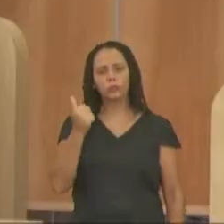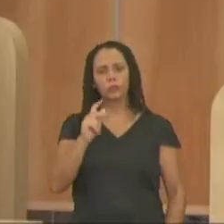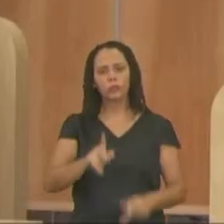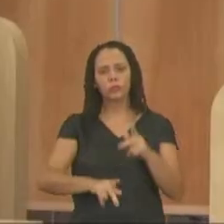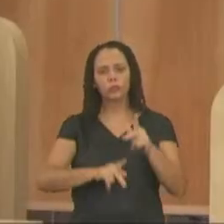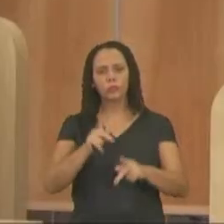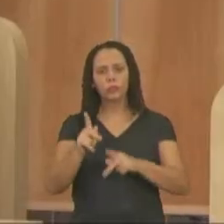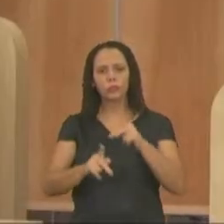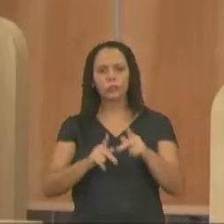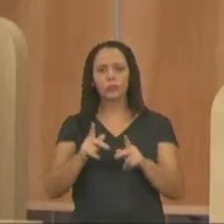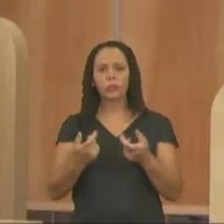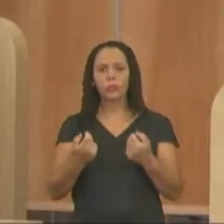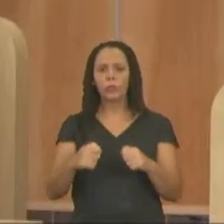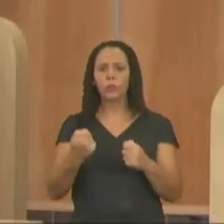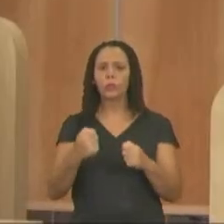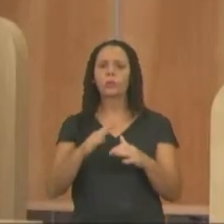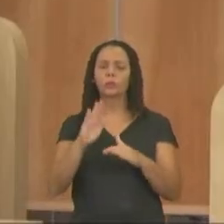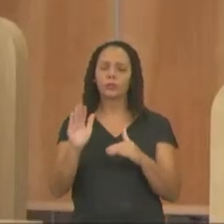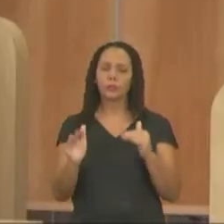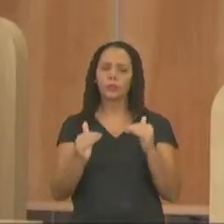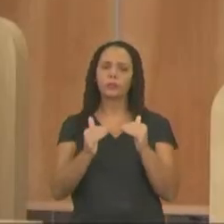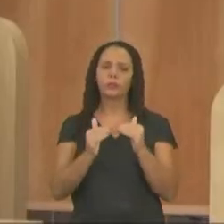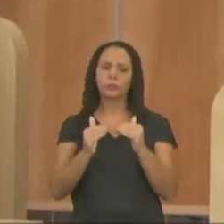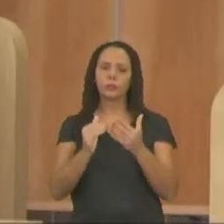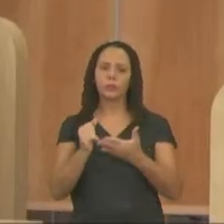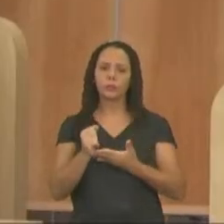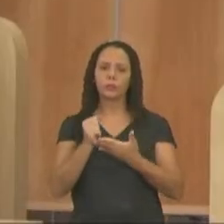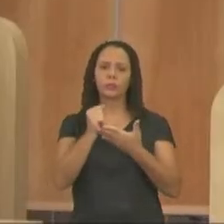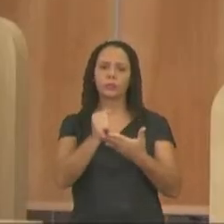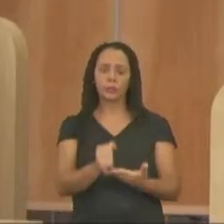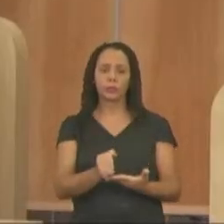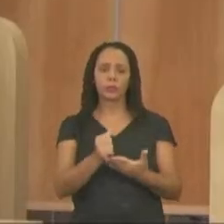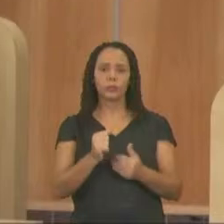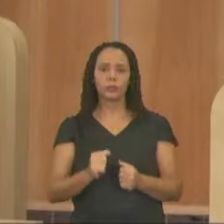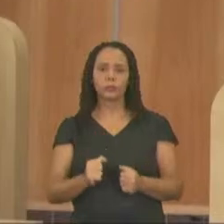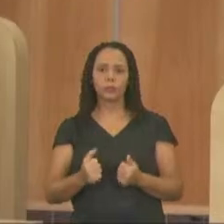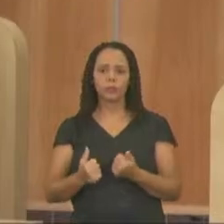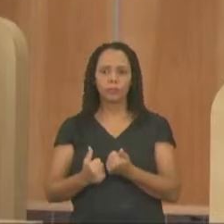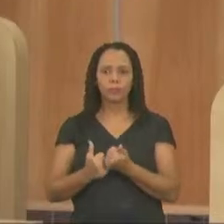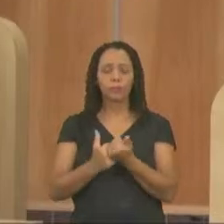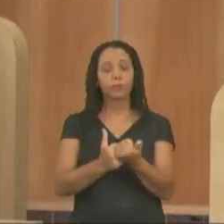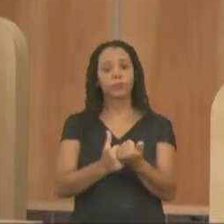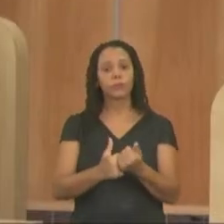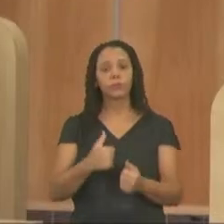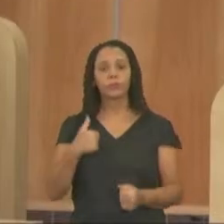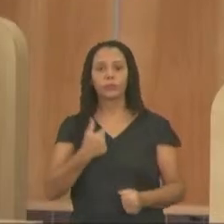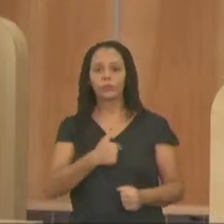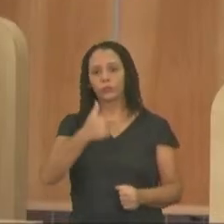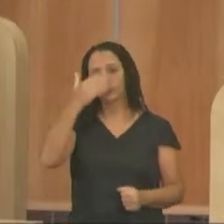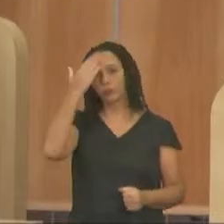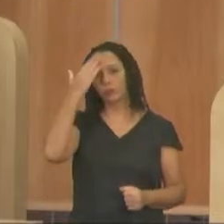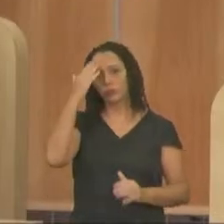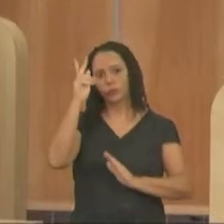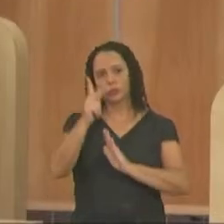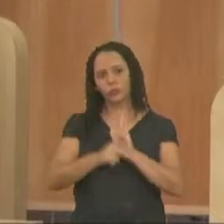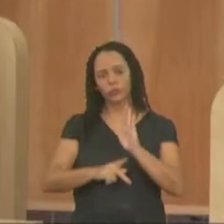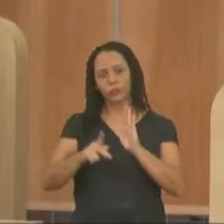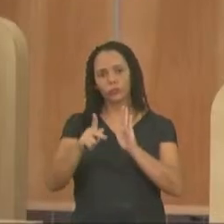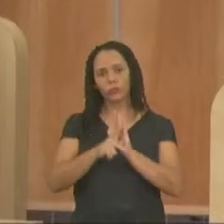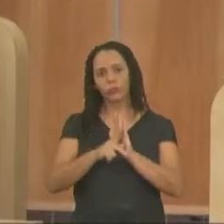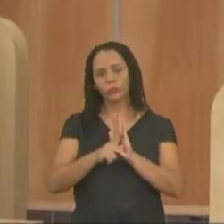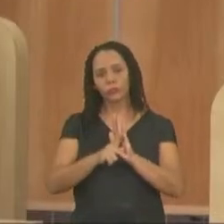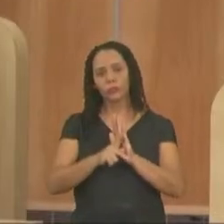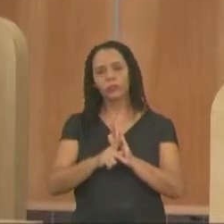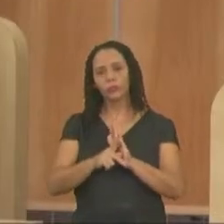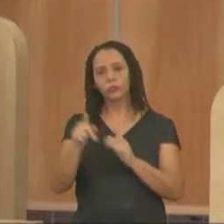nosso povo, nós não podemos votar contra. E a gente sabe que esse projeto,